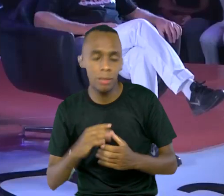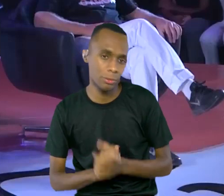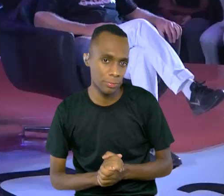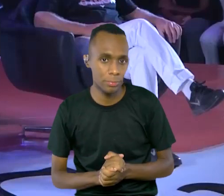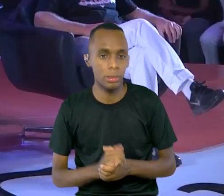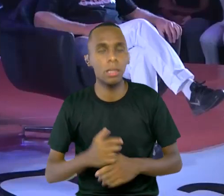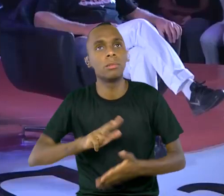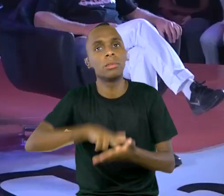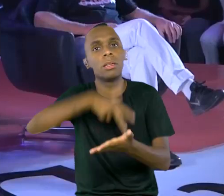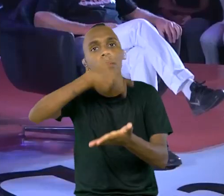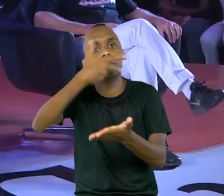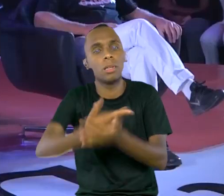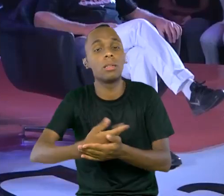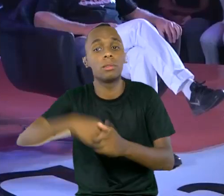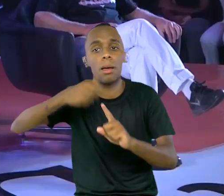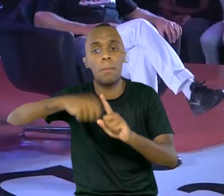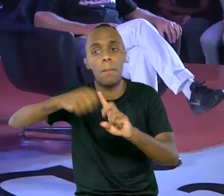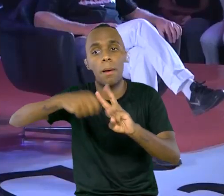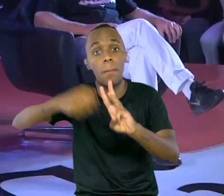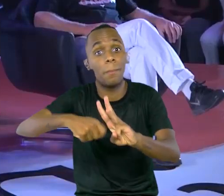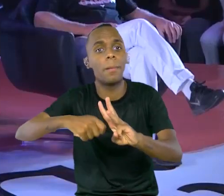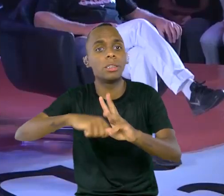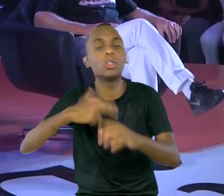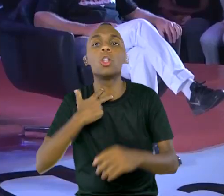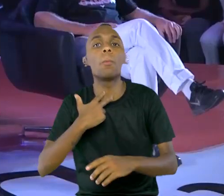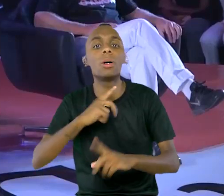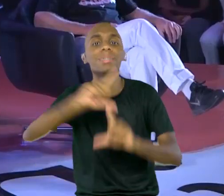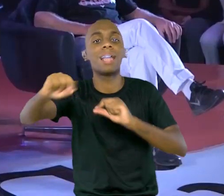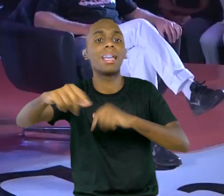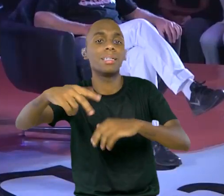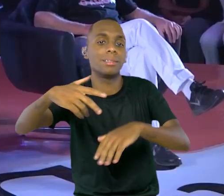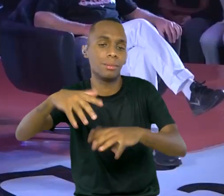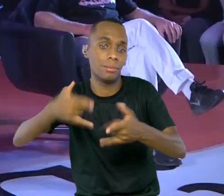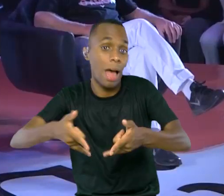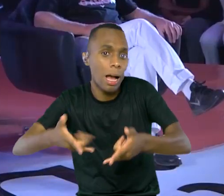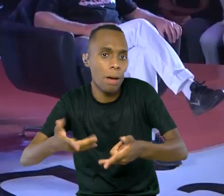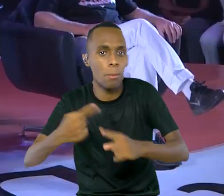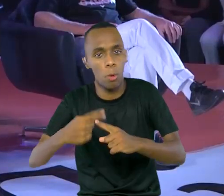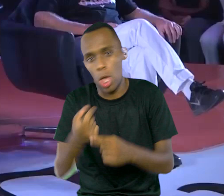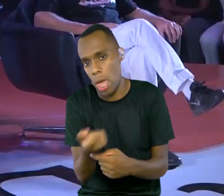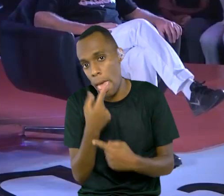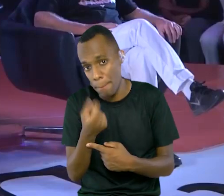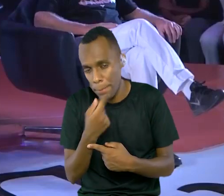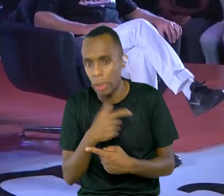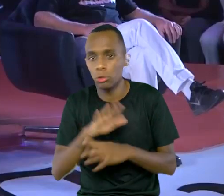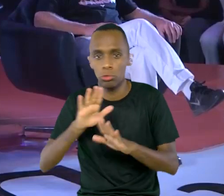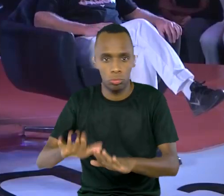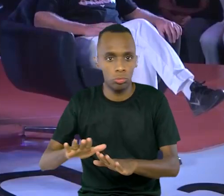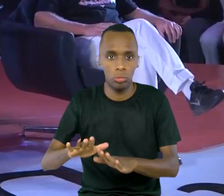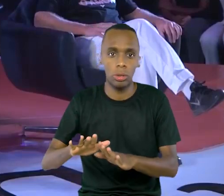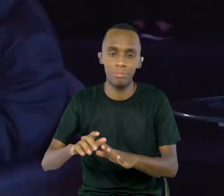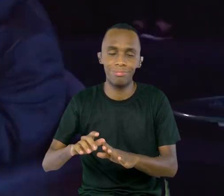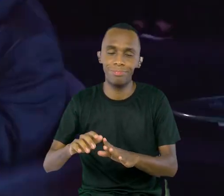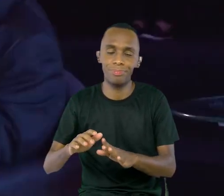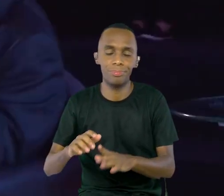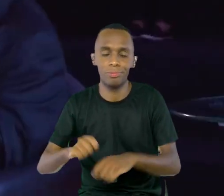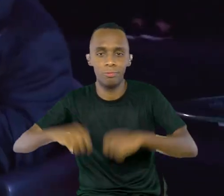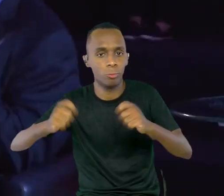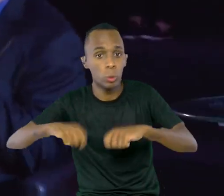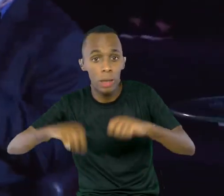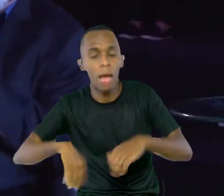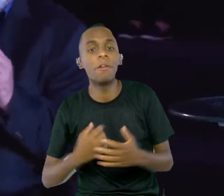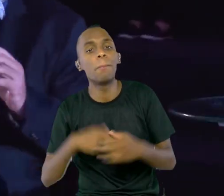minha cidade, deitado durante 3 meses sem poder sair da cama, porque a medicação na época não era